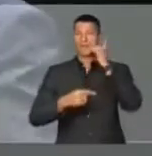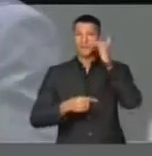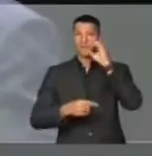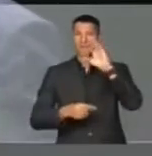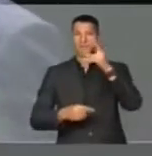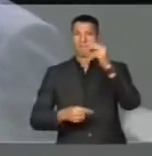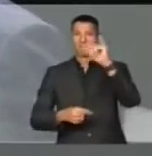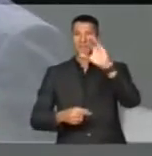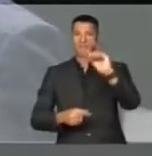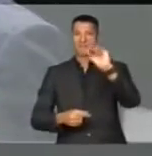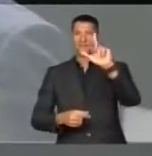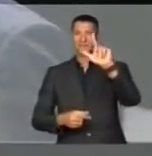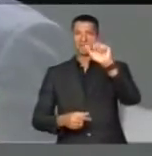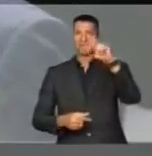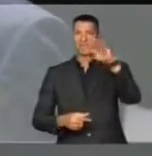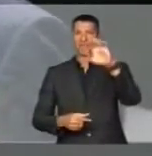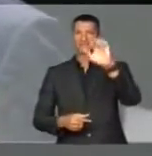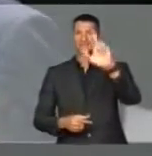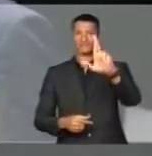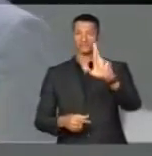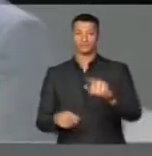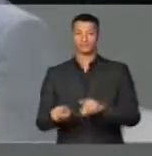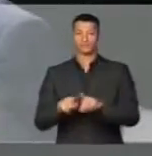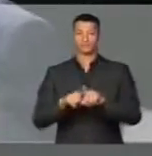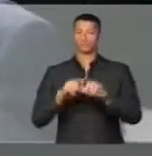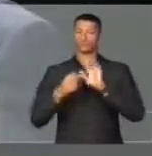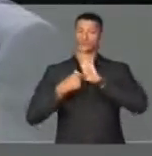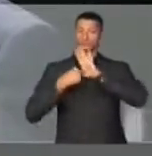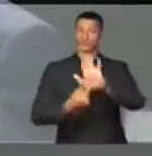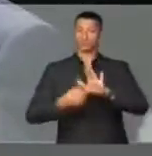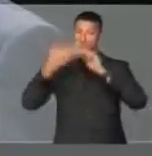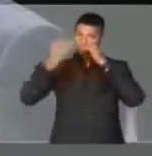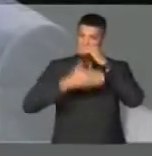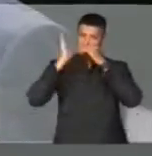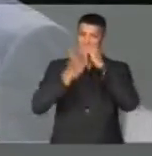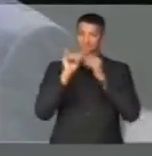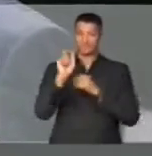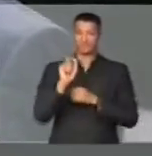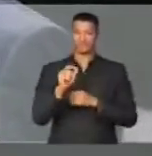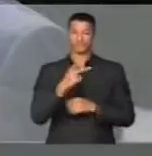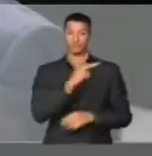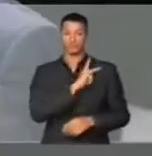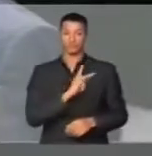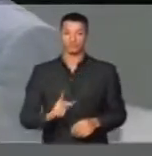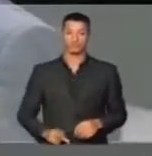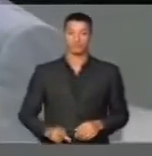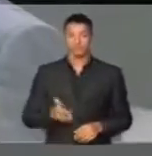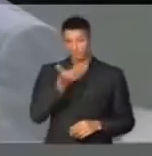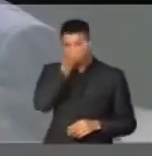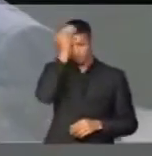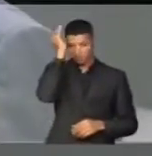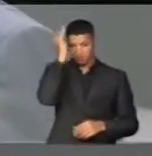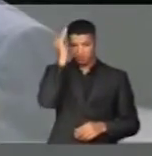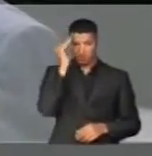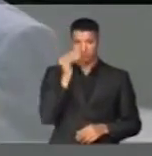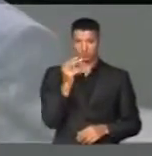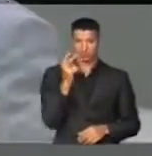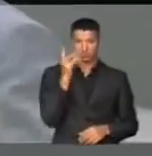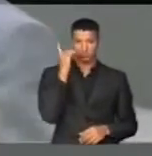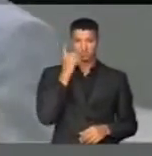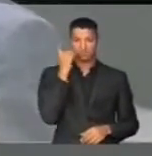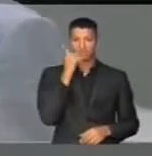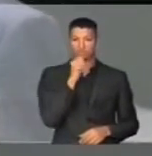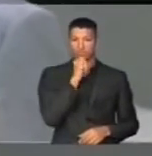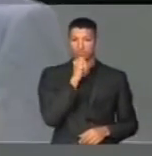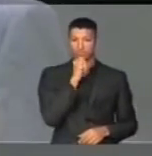deputado Chico Alencar, já está mais do que demonstrado que o presidente da Câmara, dos